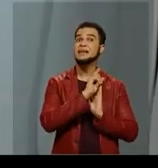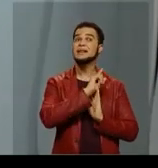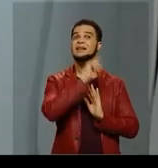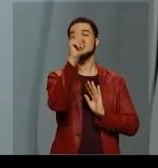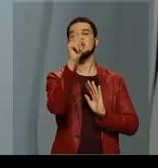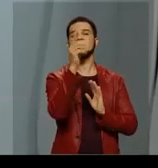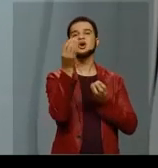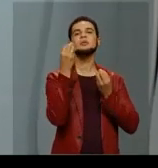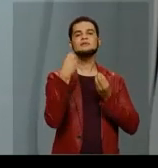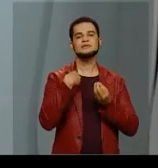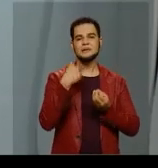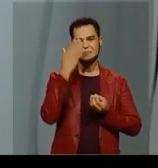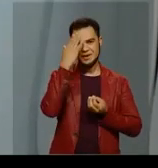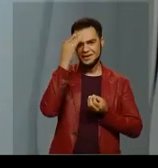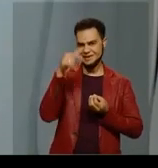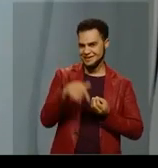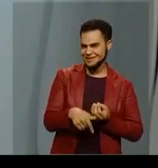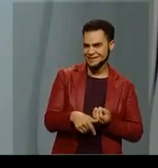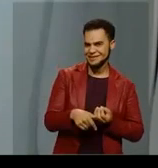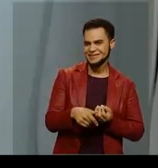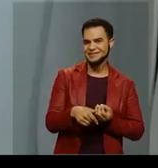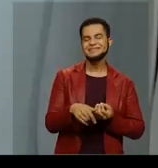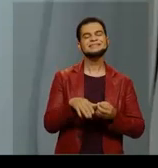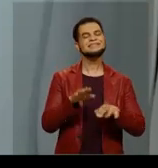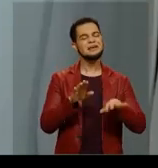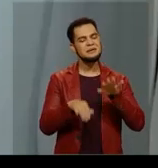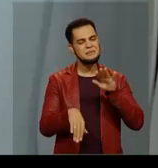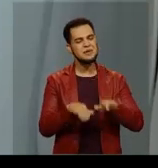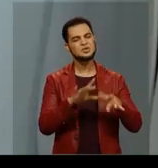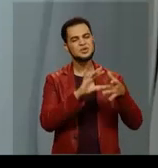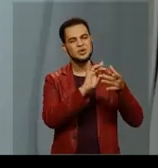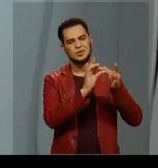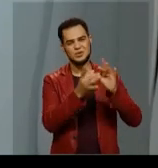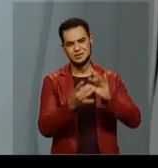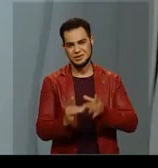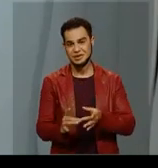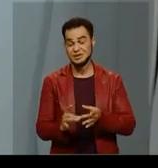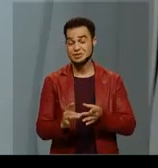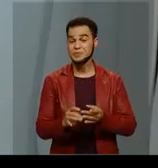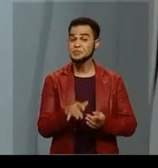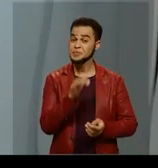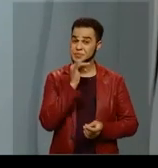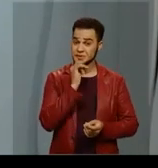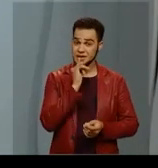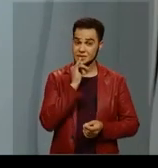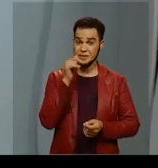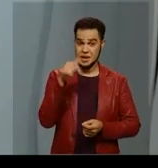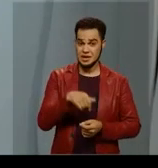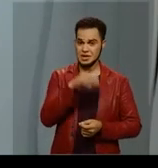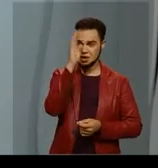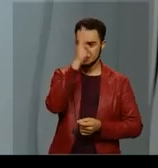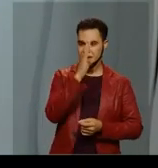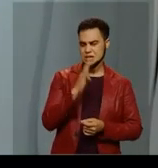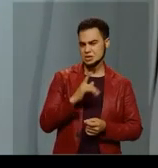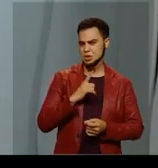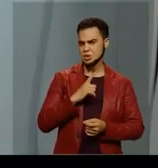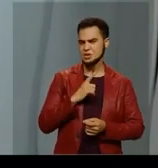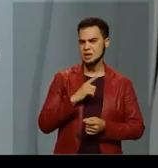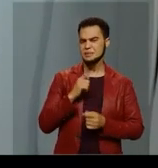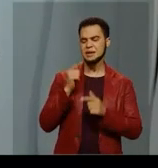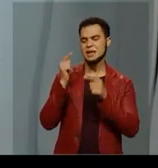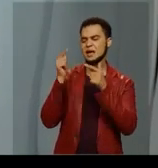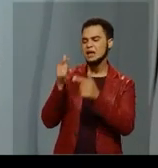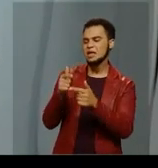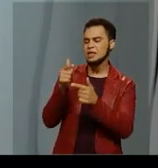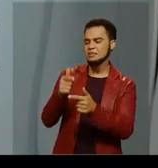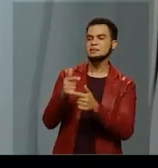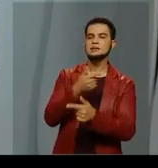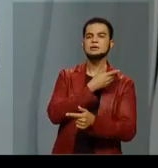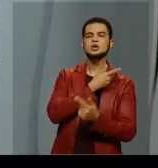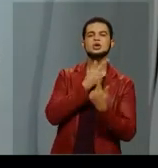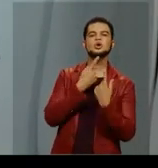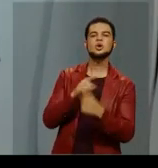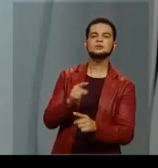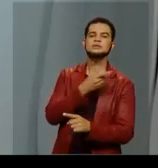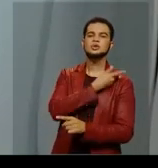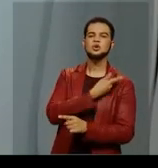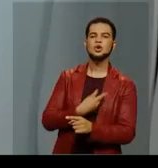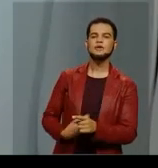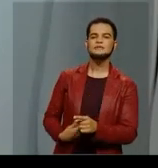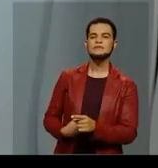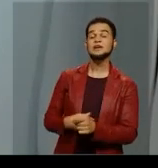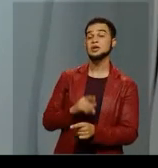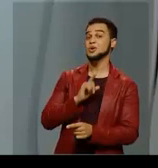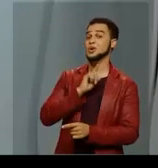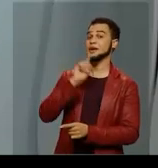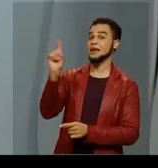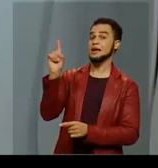um por isso... Um contexto muito específico. Mesmo aqui no Brasil. Criticando lá o governo de Pernambuco. Se for um assunto geral,